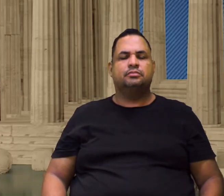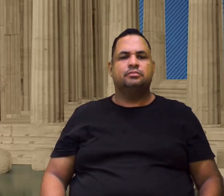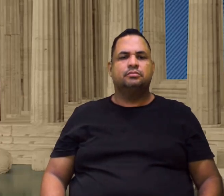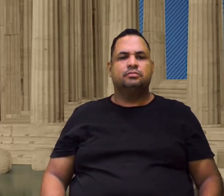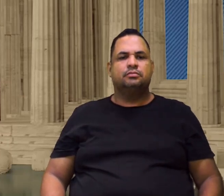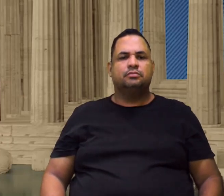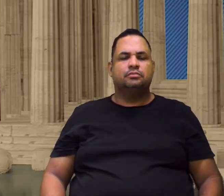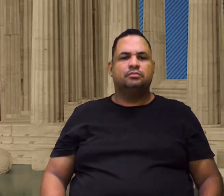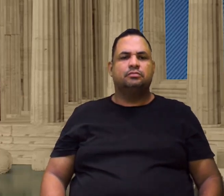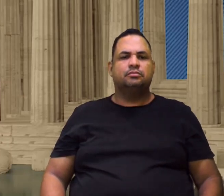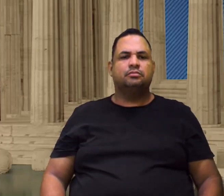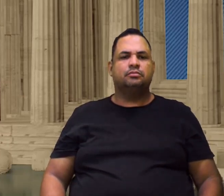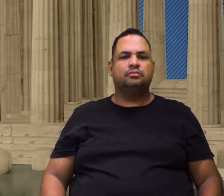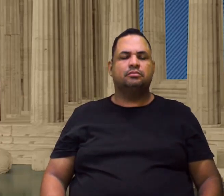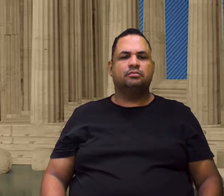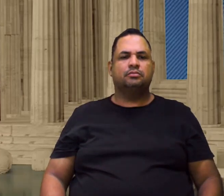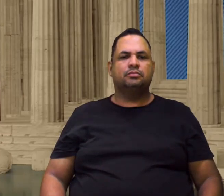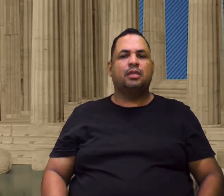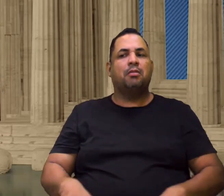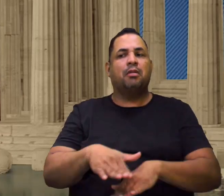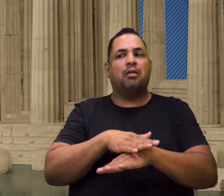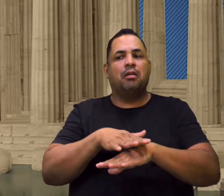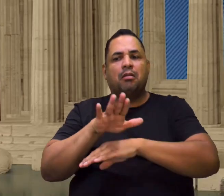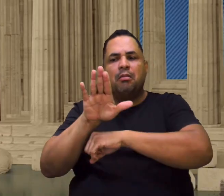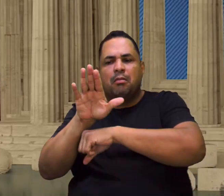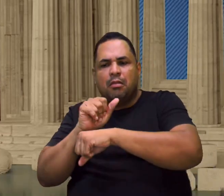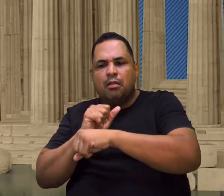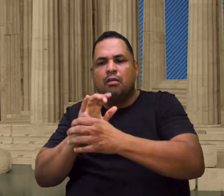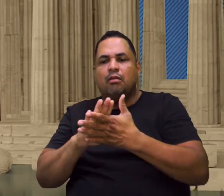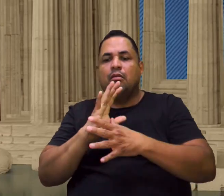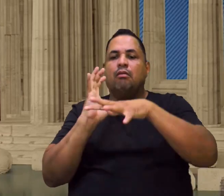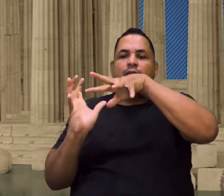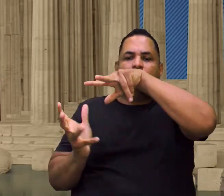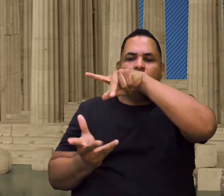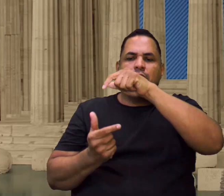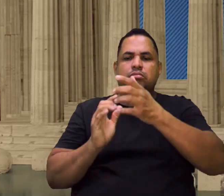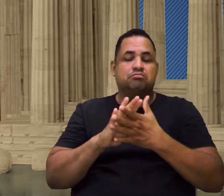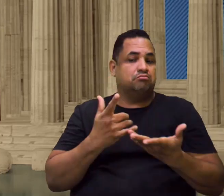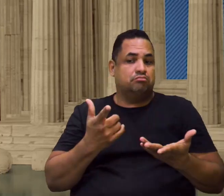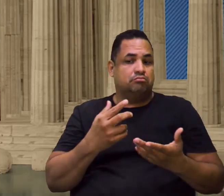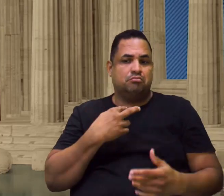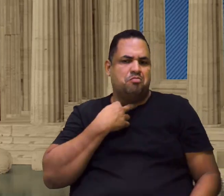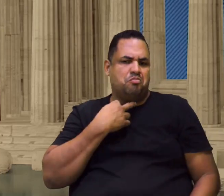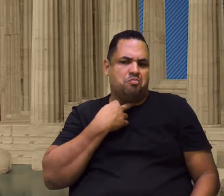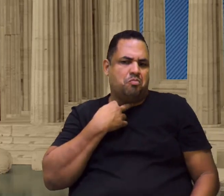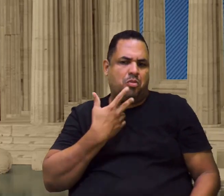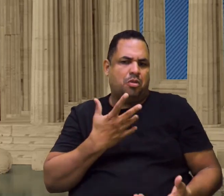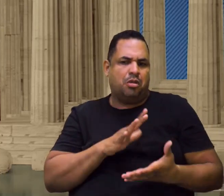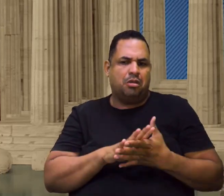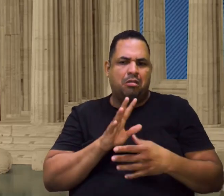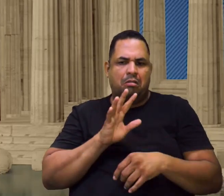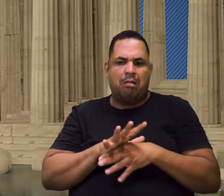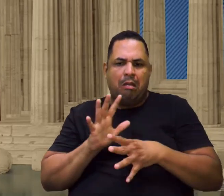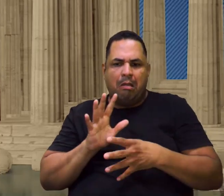dessa perspectiva. Chamar para conversar, dizer, olha, o planeta está aí, só tem ele. Ou